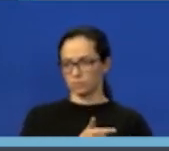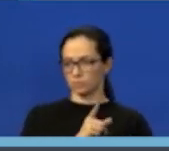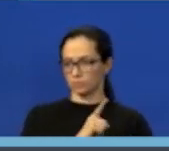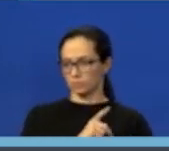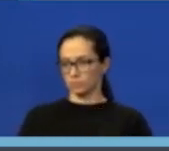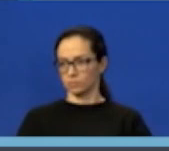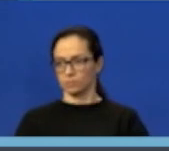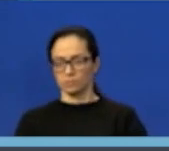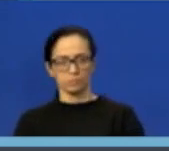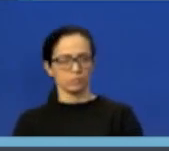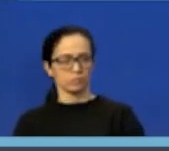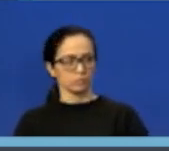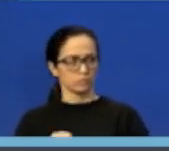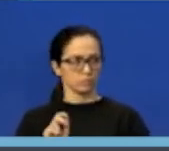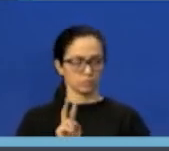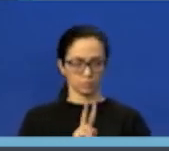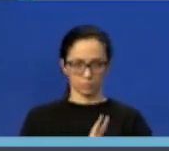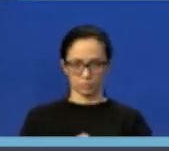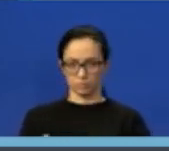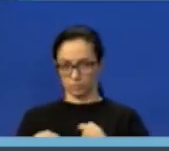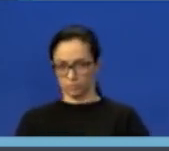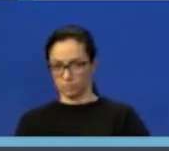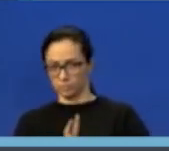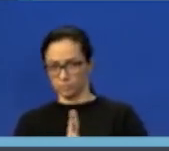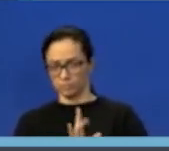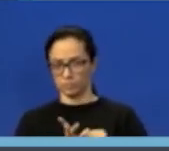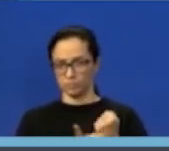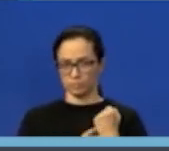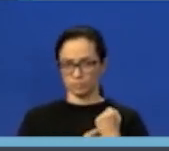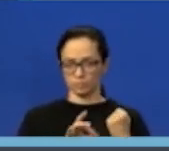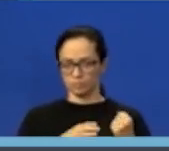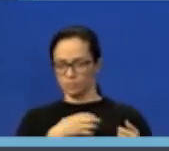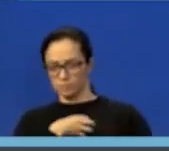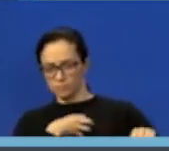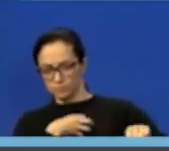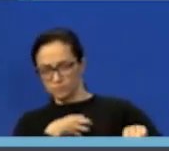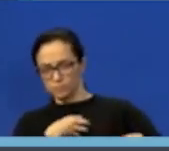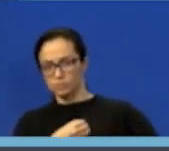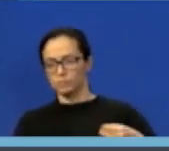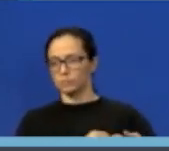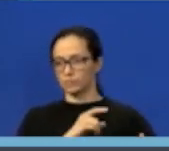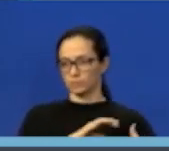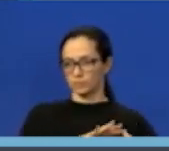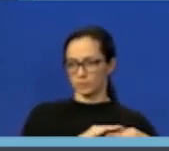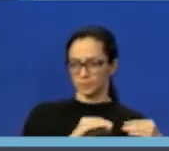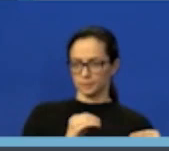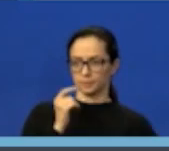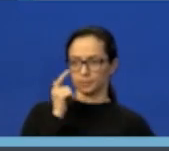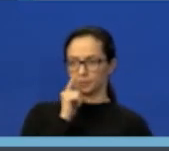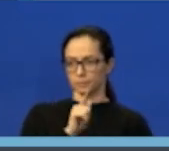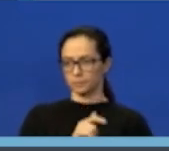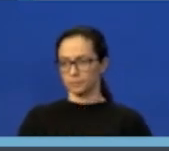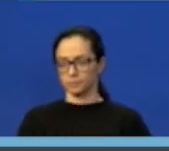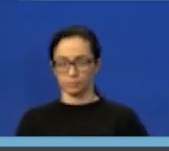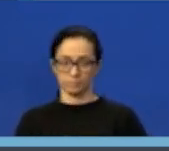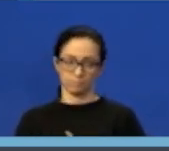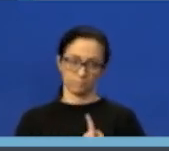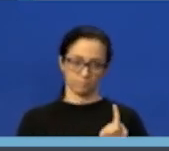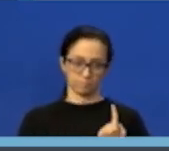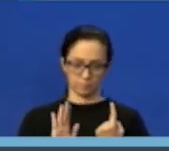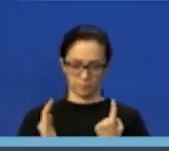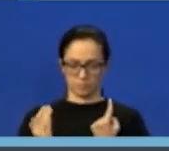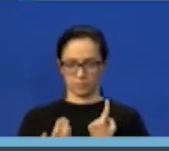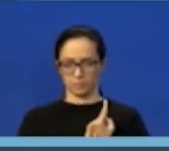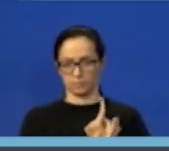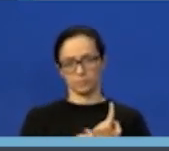que deve ser feito, né? Então, monitoração dos sinais vitais e dos sintomas da infecção. Instruir técnicas de isolamento, como eu falei, quando o